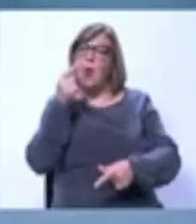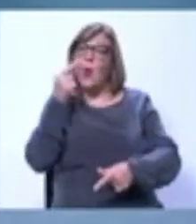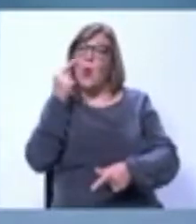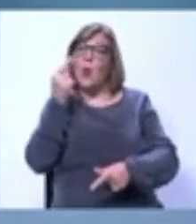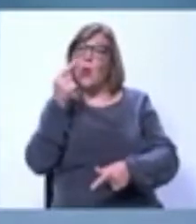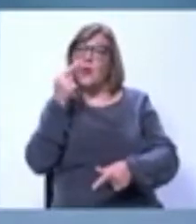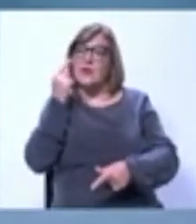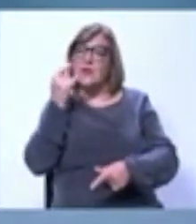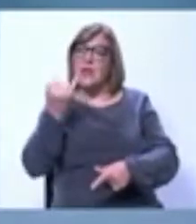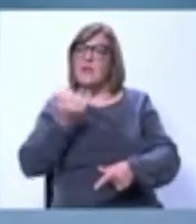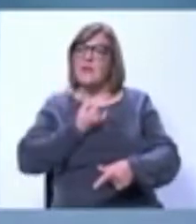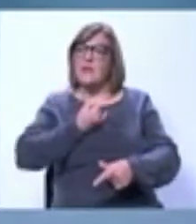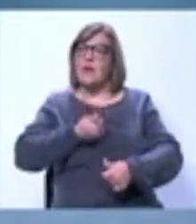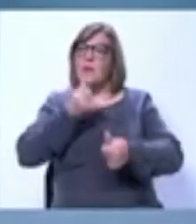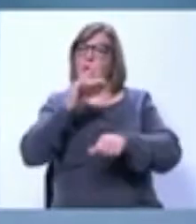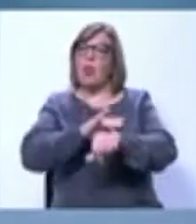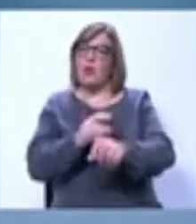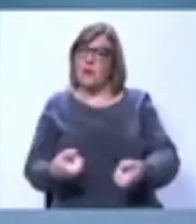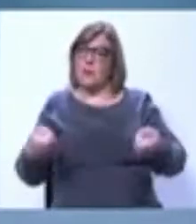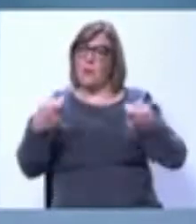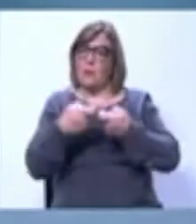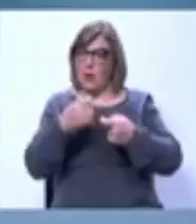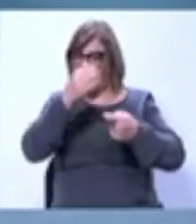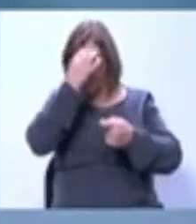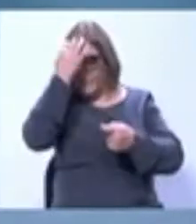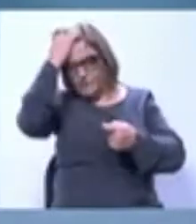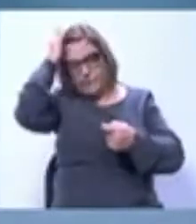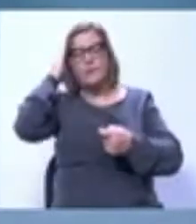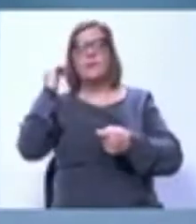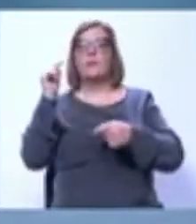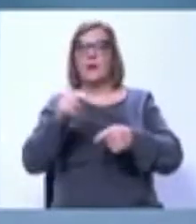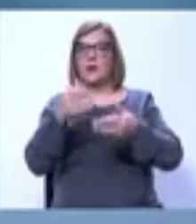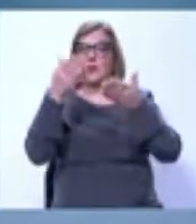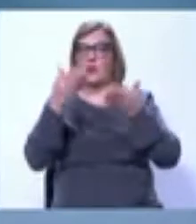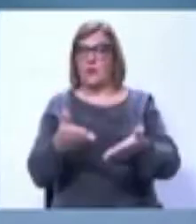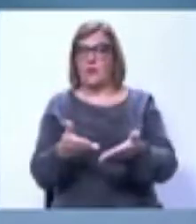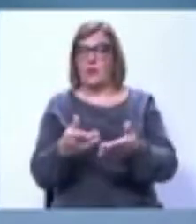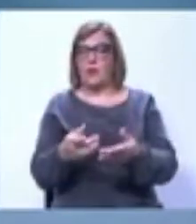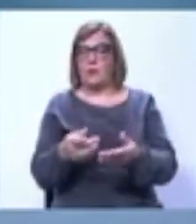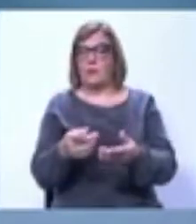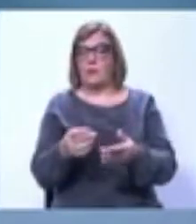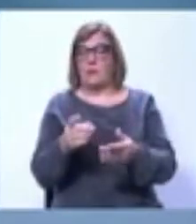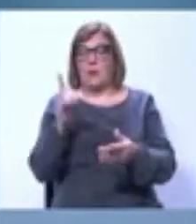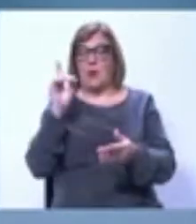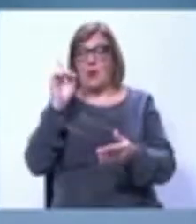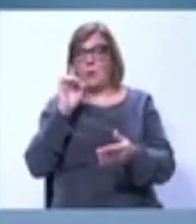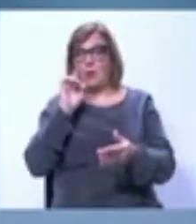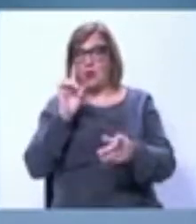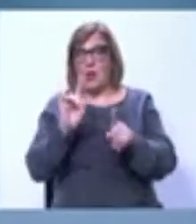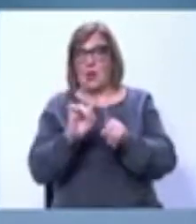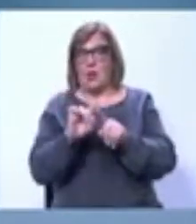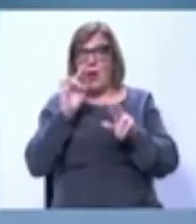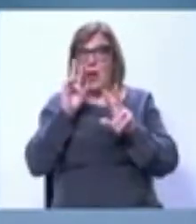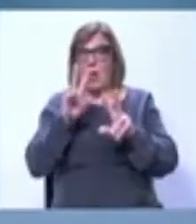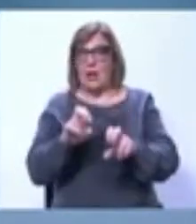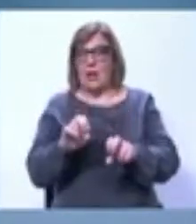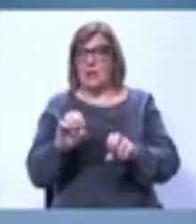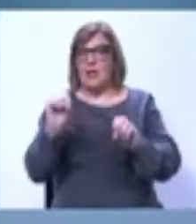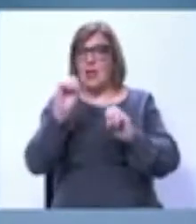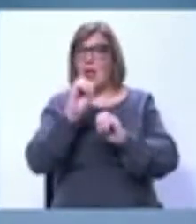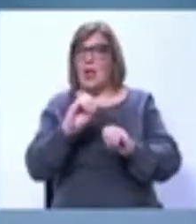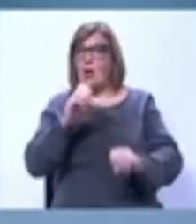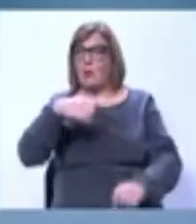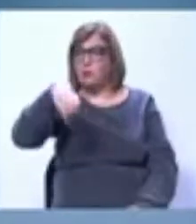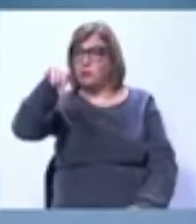conhecer identificar melhor a doença e isso foi realmente o Marco importante e nós também alguns